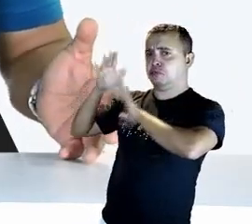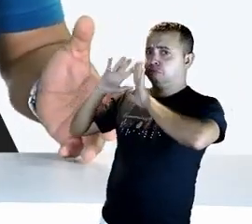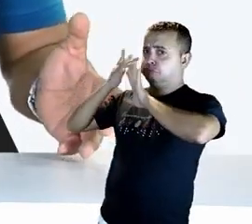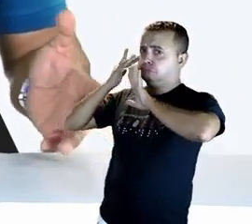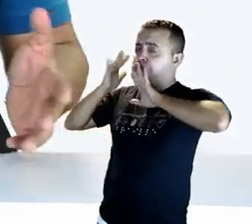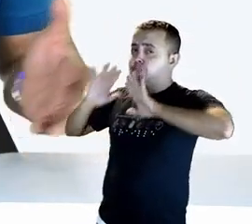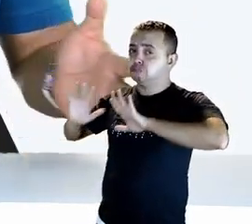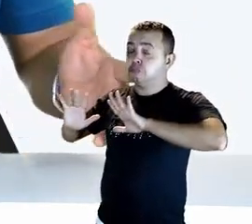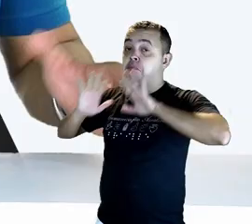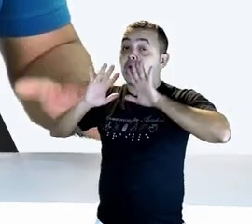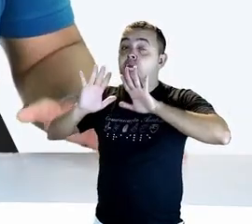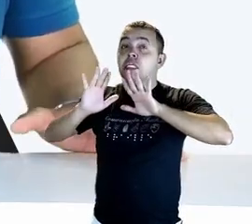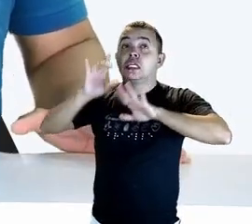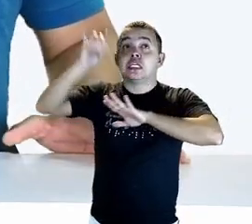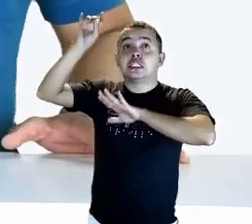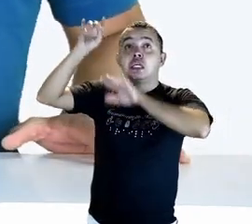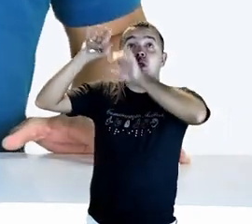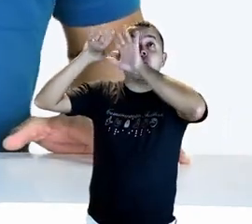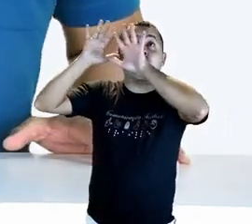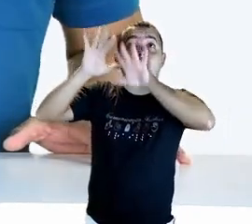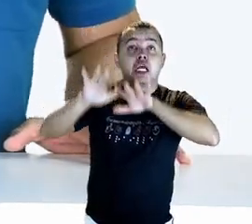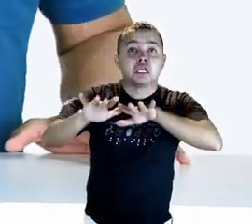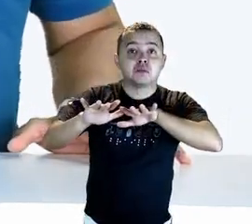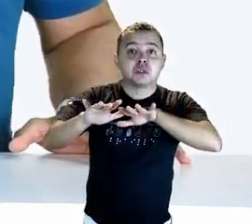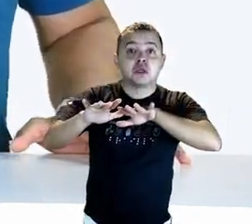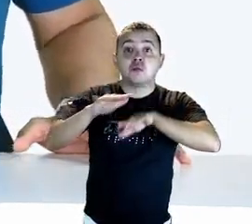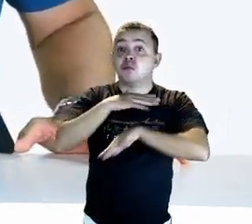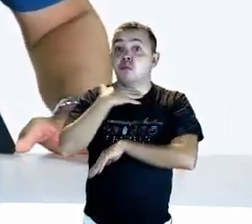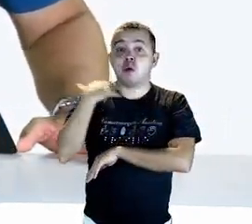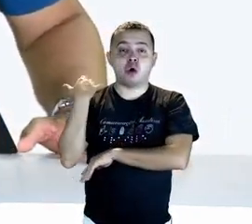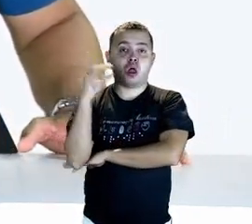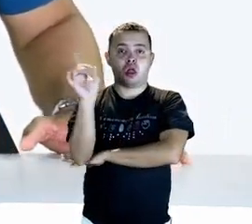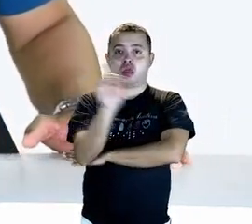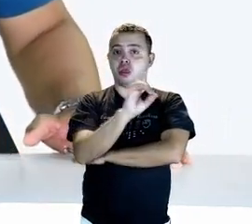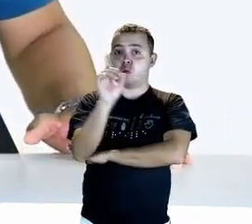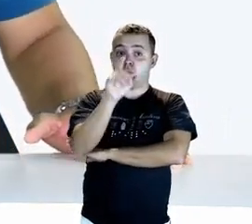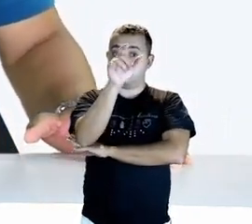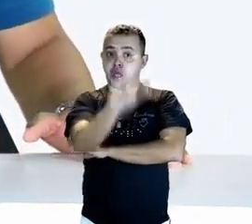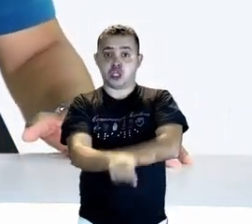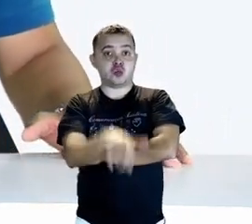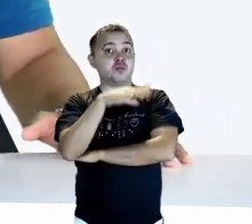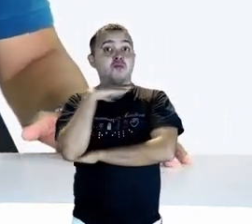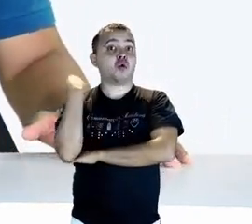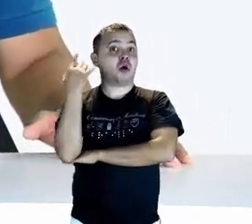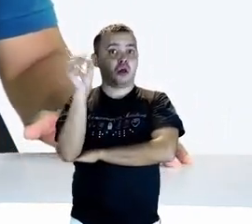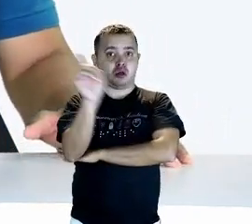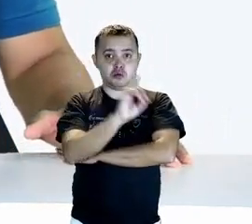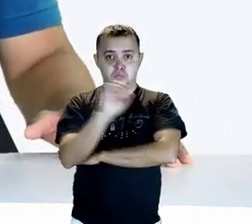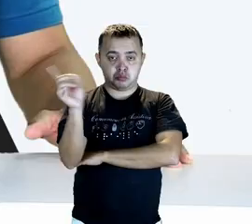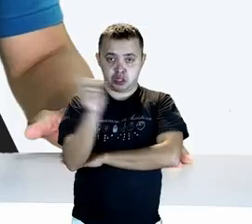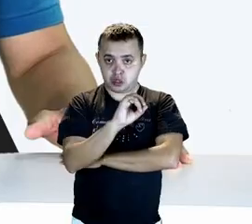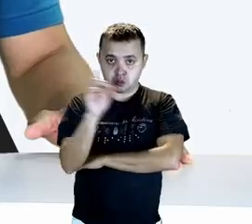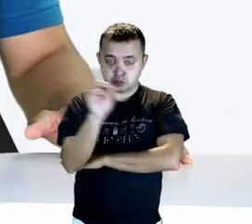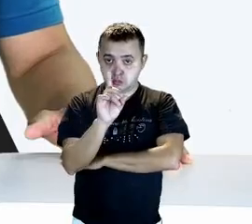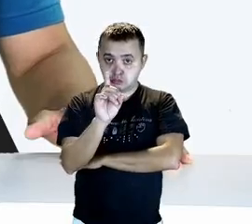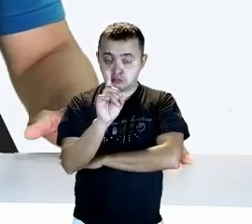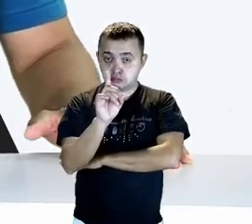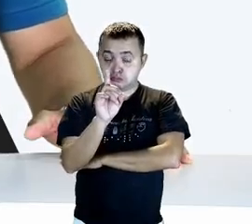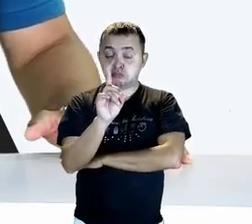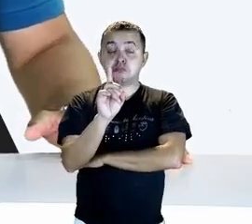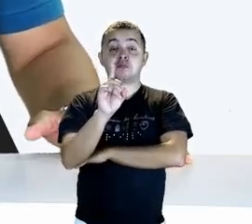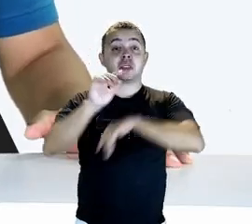Felizmente, né, graças a Deus, essa pessoa não chegou a ter acontecer